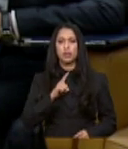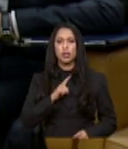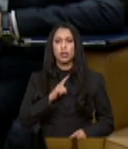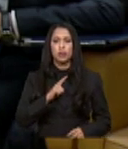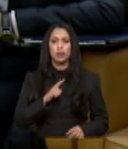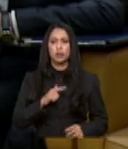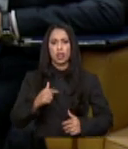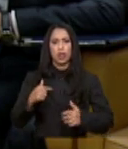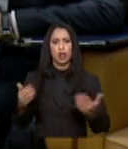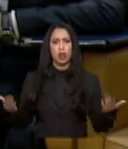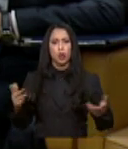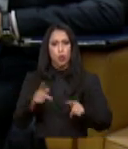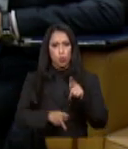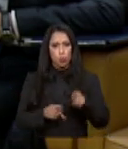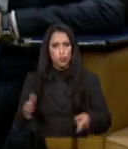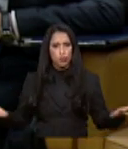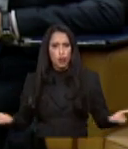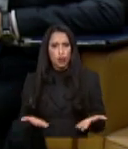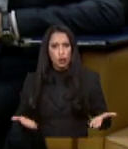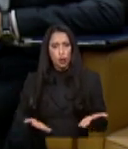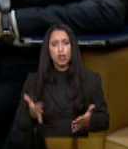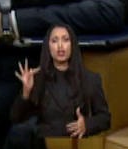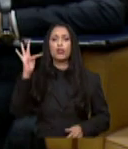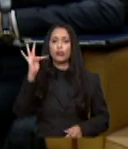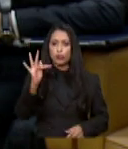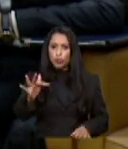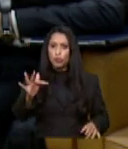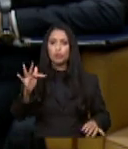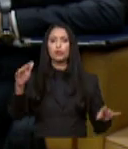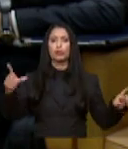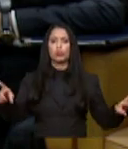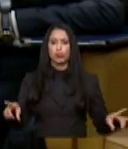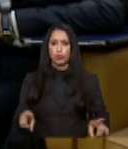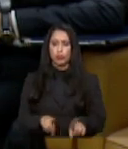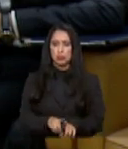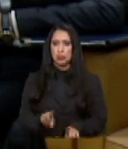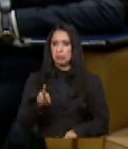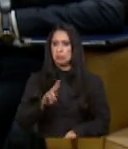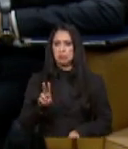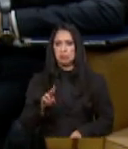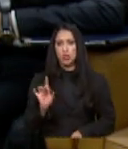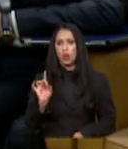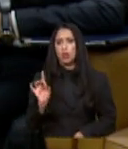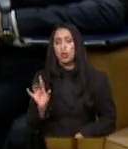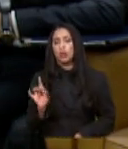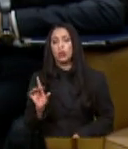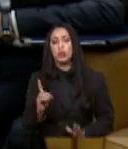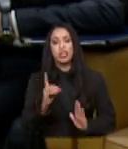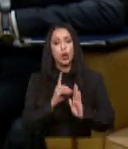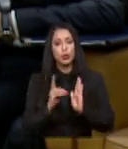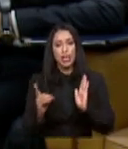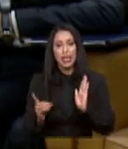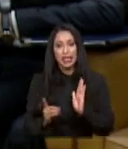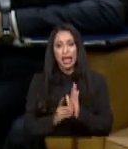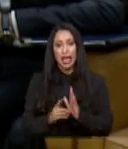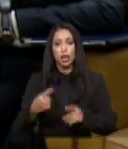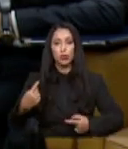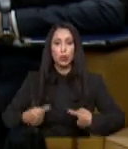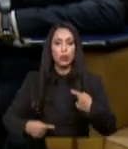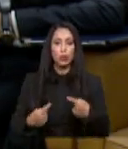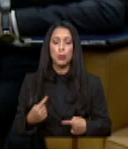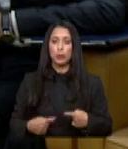gerações presentes e das gerações futuras. Não está apenas a se tratar de um decreto ou de uma